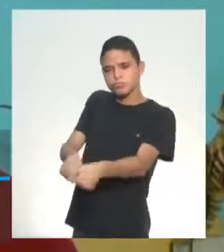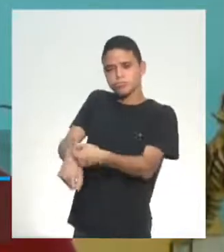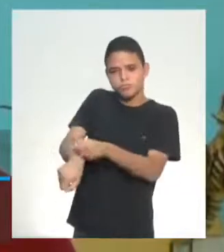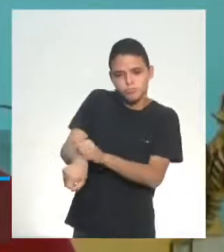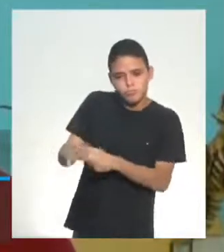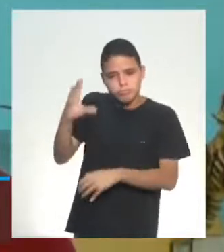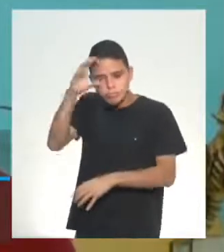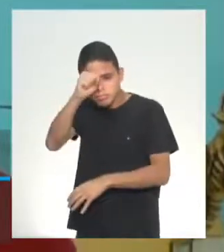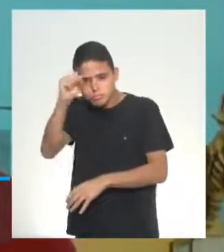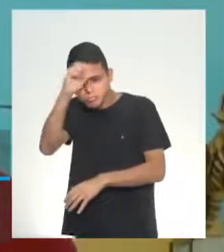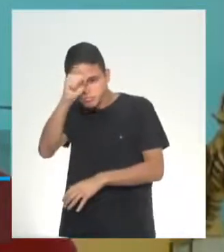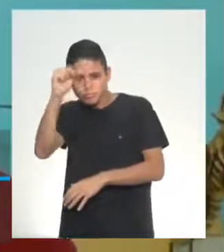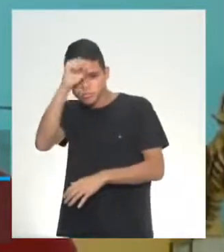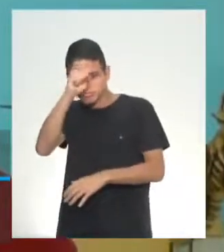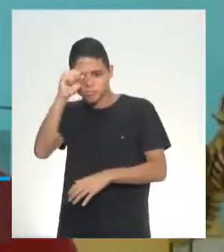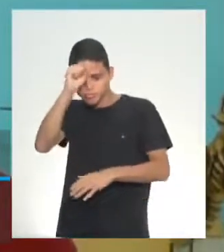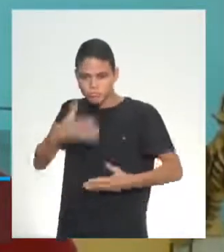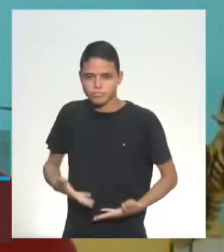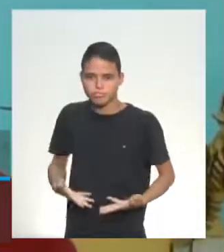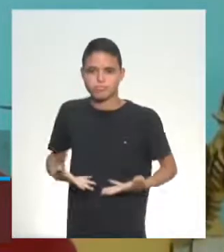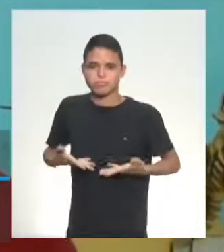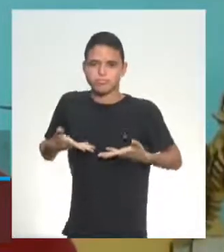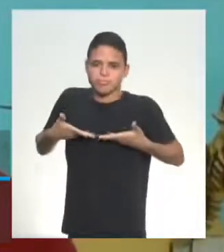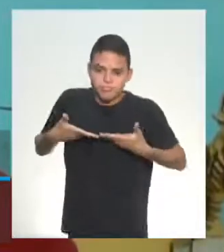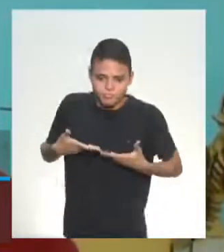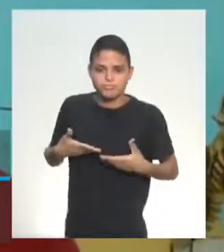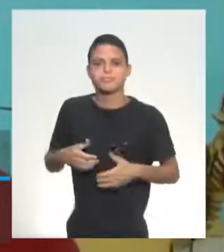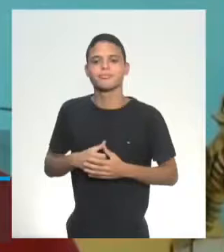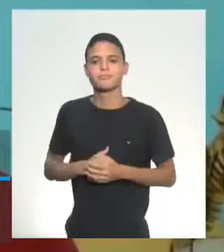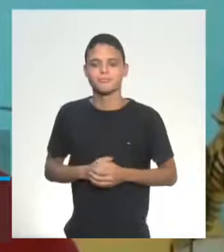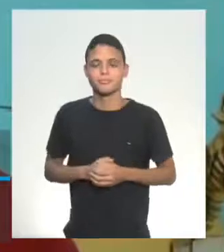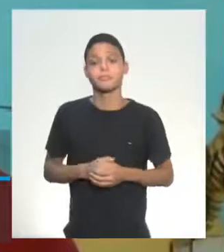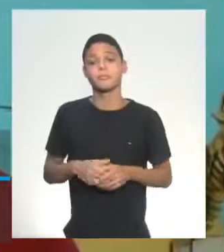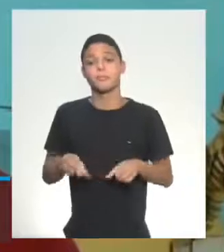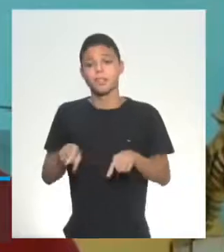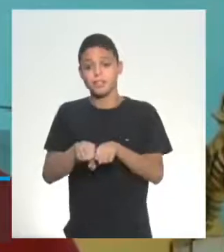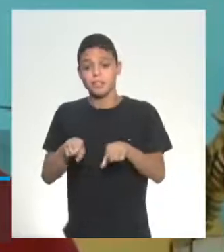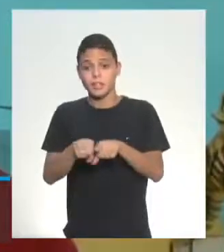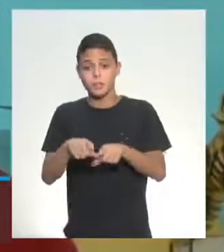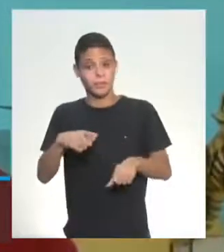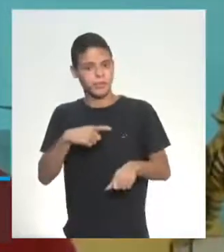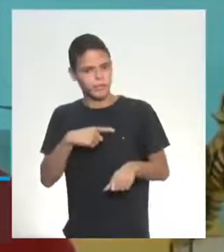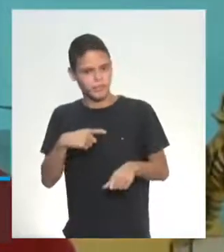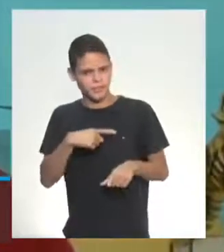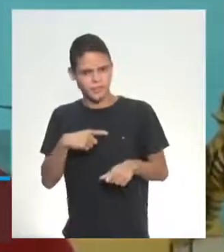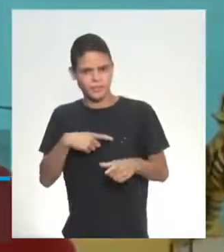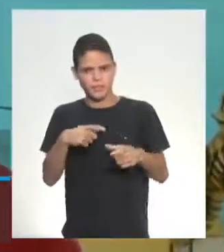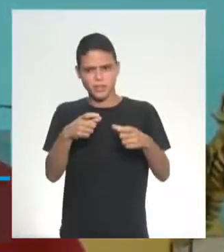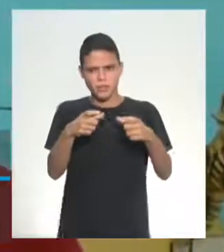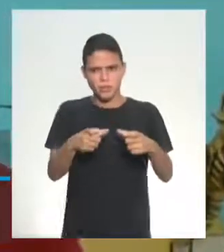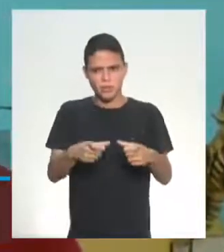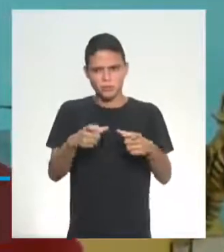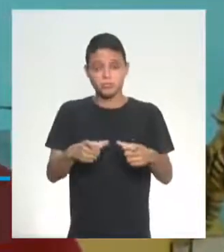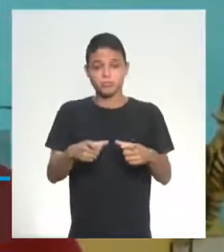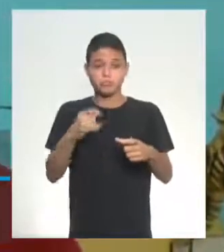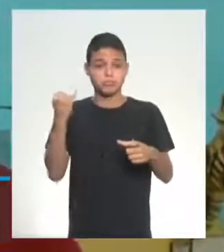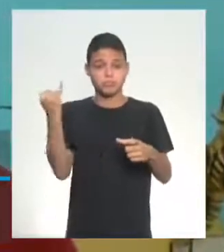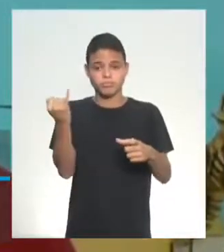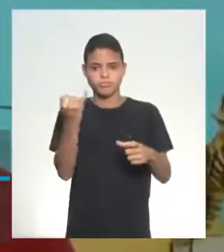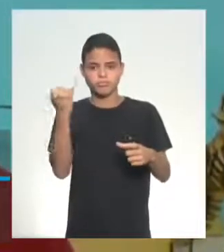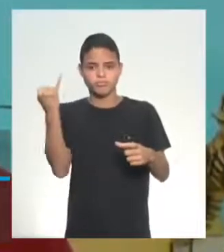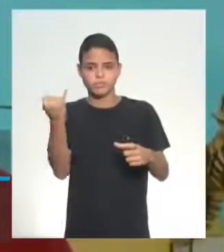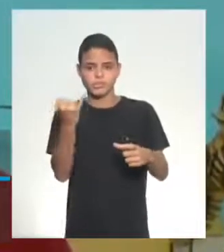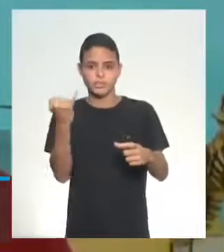aprendizagem significativa, algo que faça sentido para ele. E por último, mas não menos importante, é o espaço